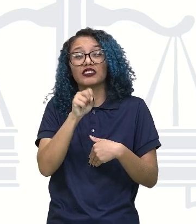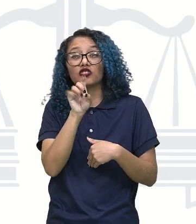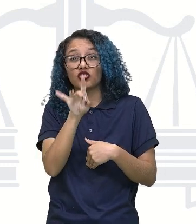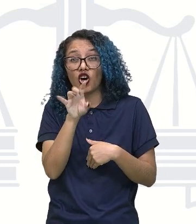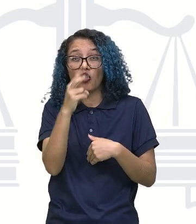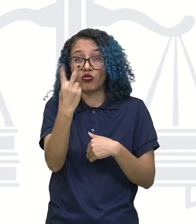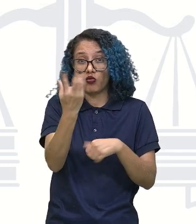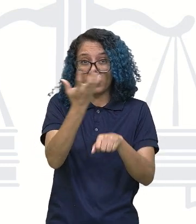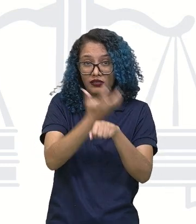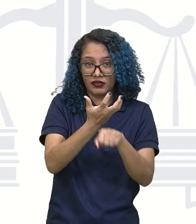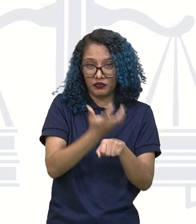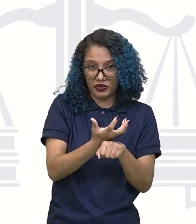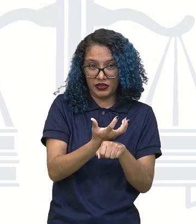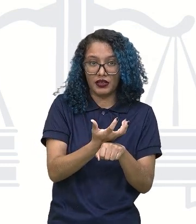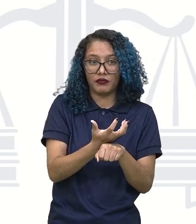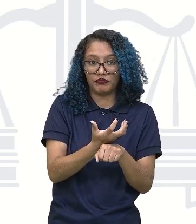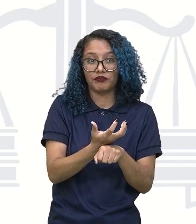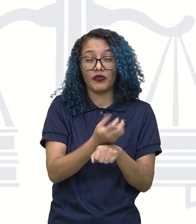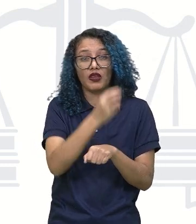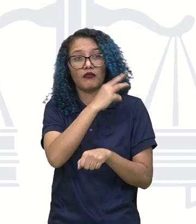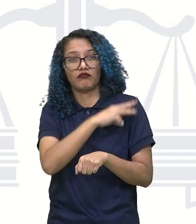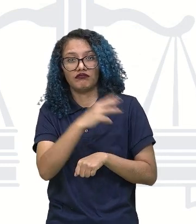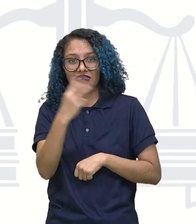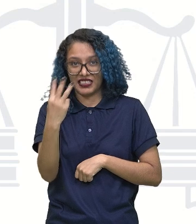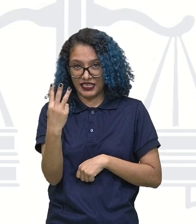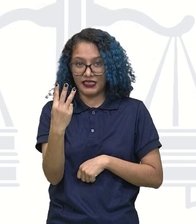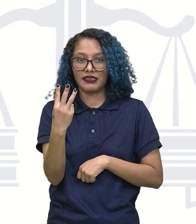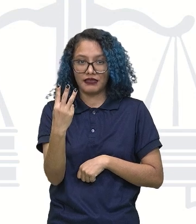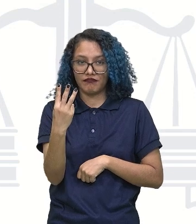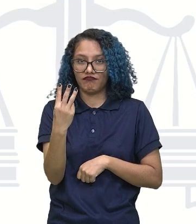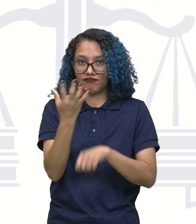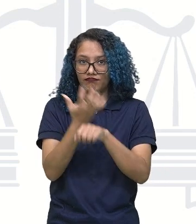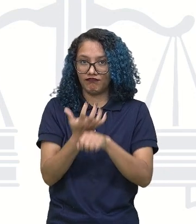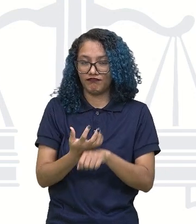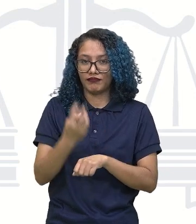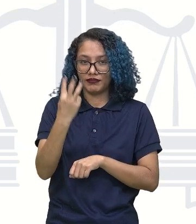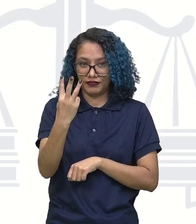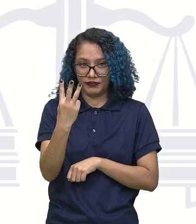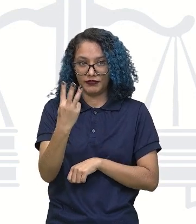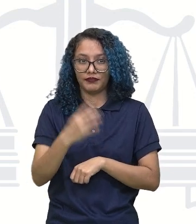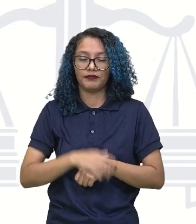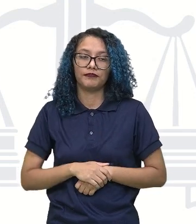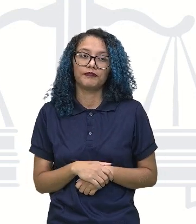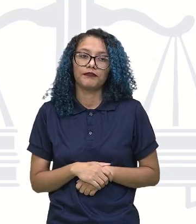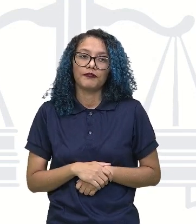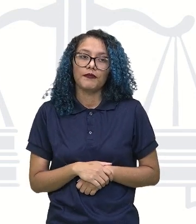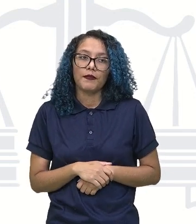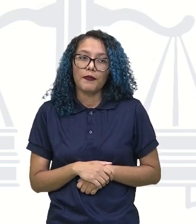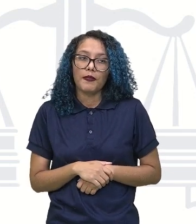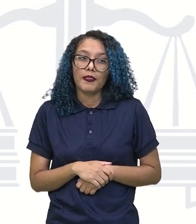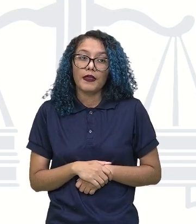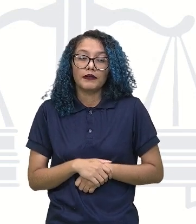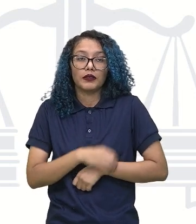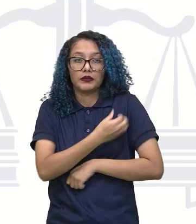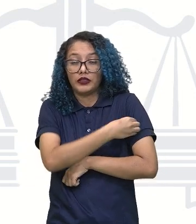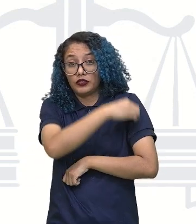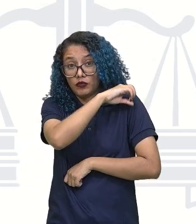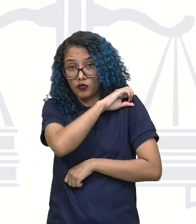componentes curriculares. E no ensino médio, 3 componentes curriculares. Então, fundamental, eu preciso 2 componentes